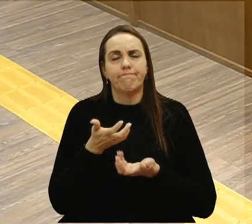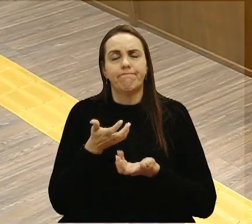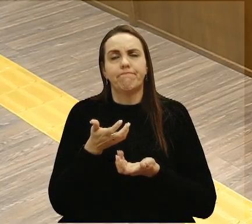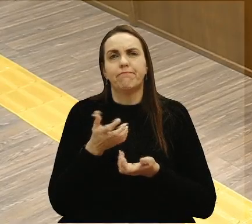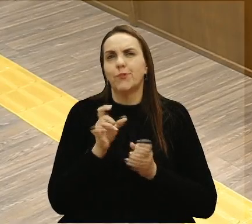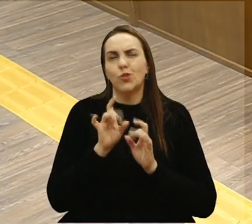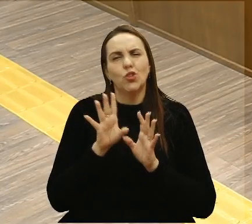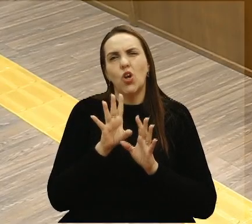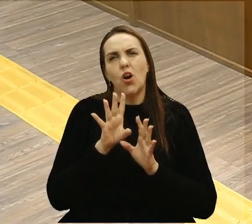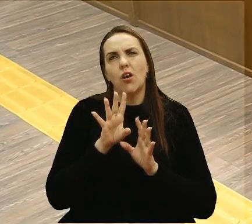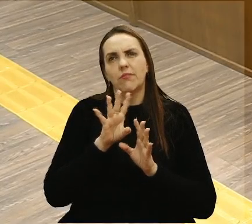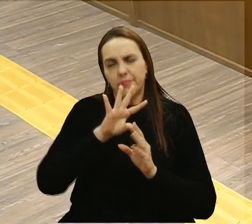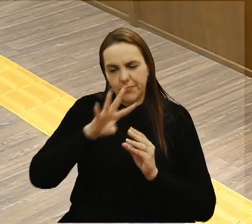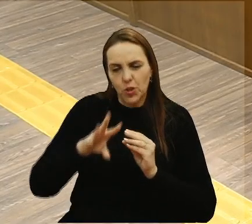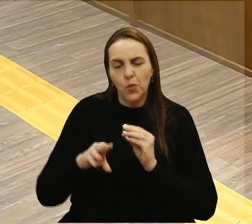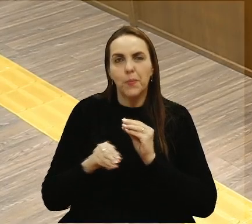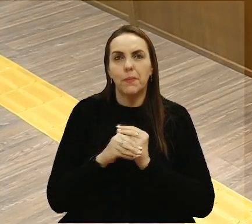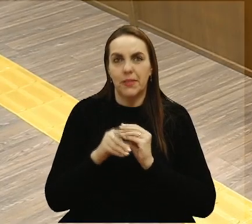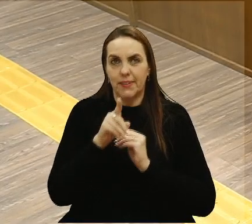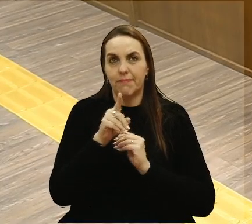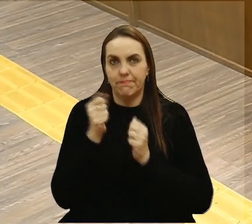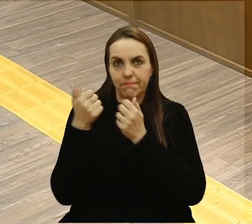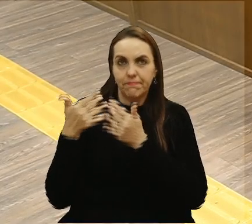só reforçar uma questão